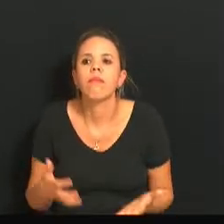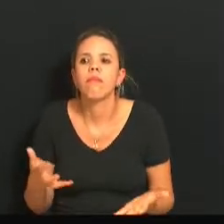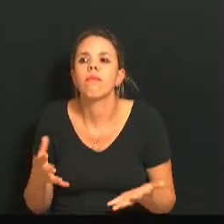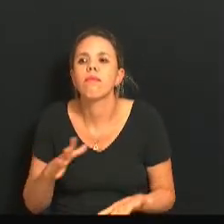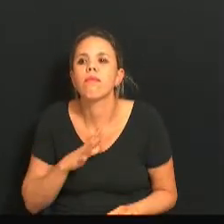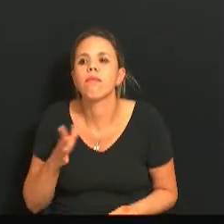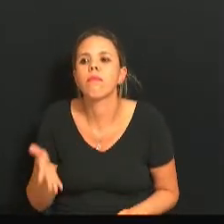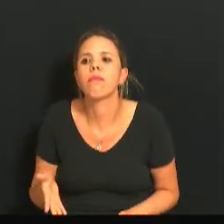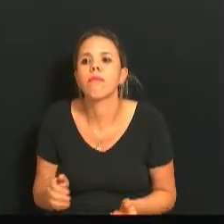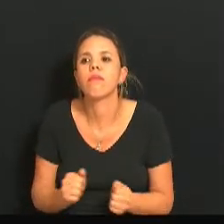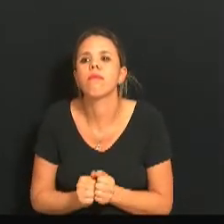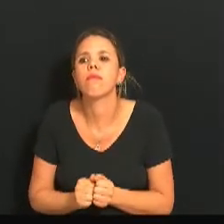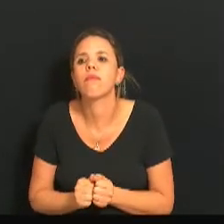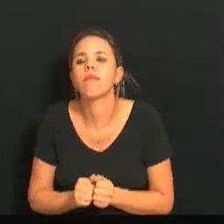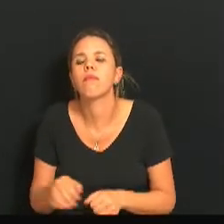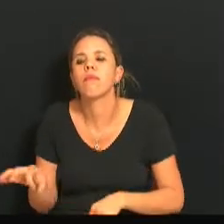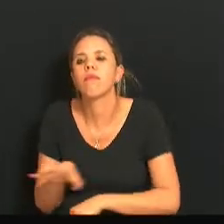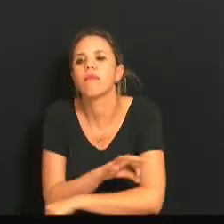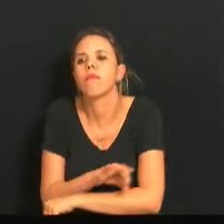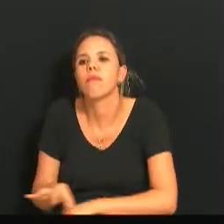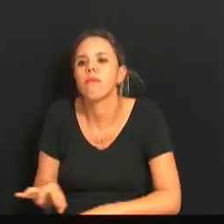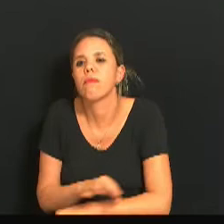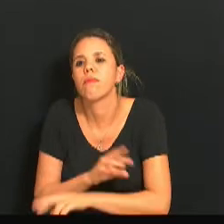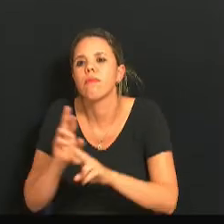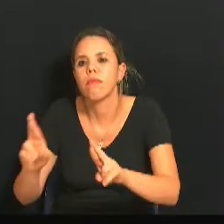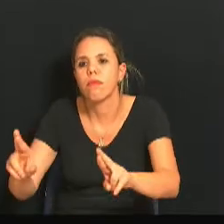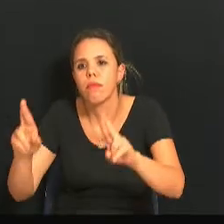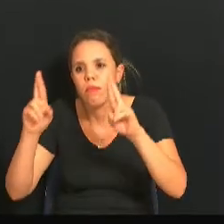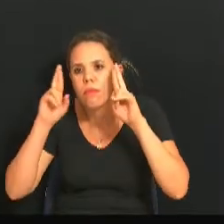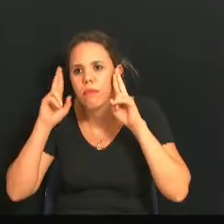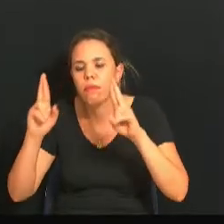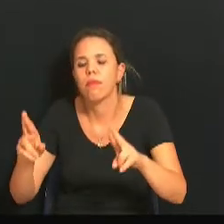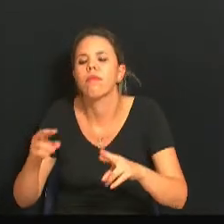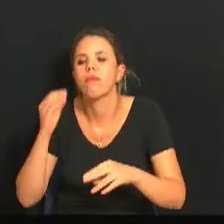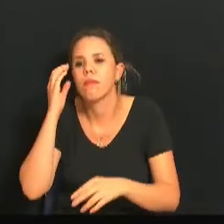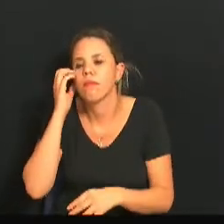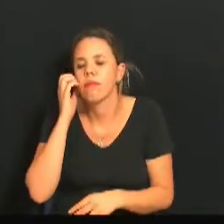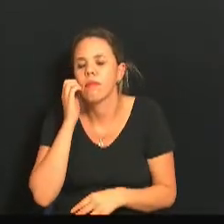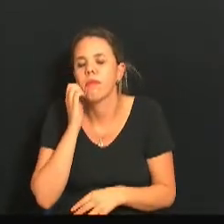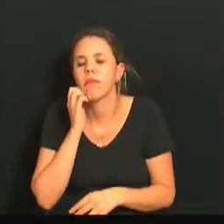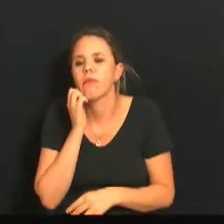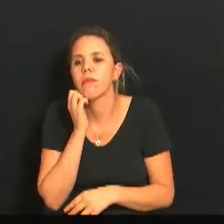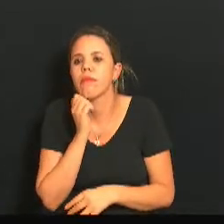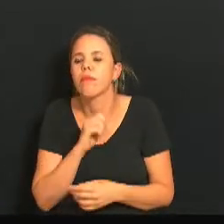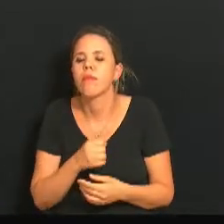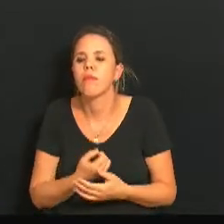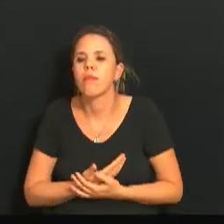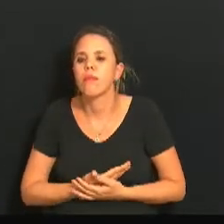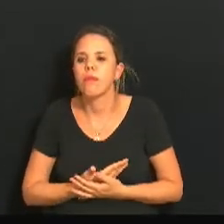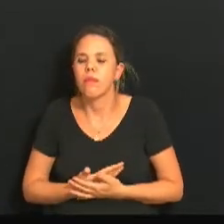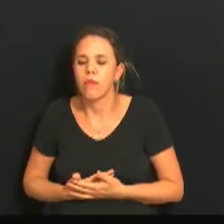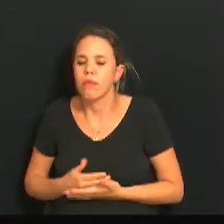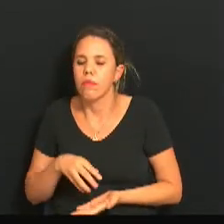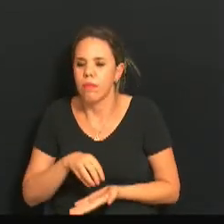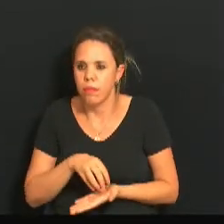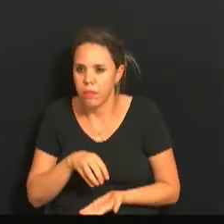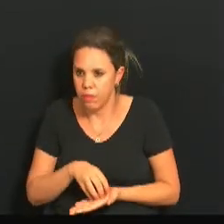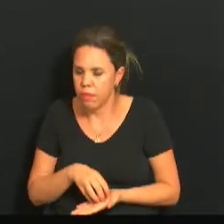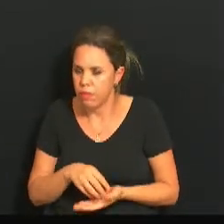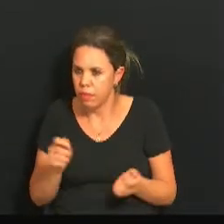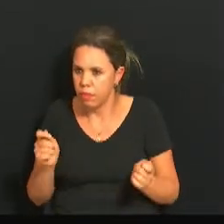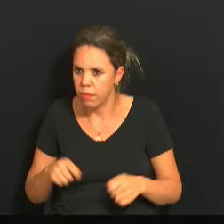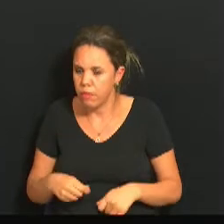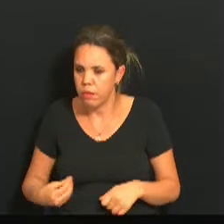aqui e junto com os arquitetos também que a gente respeita do arquiteto respeitando também a questão do patrimônio temos que dar